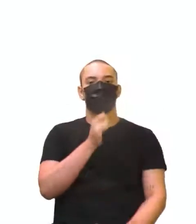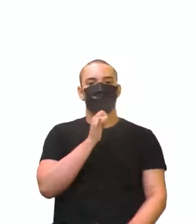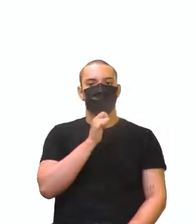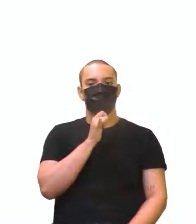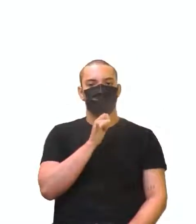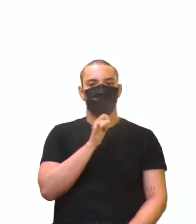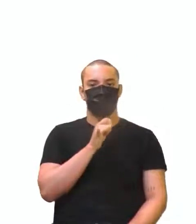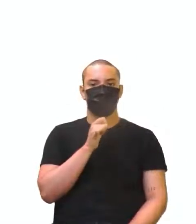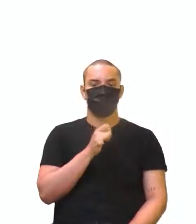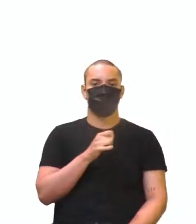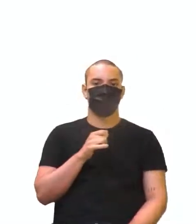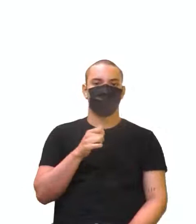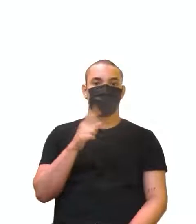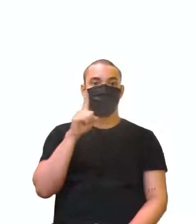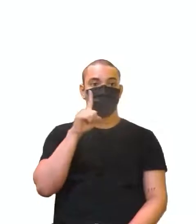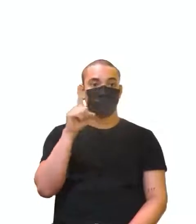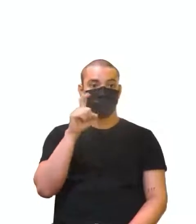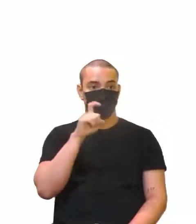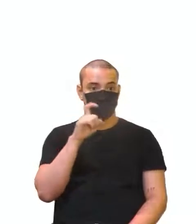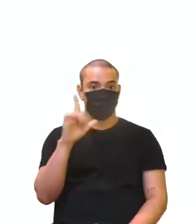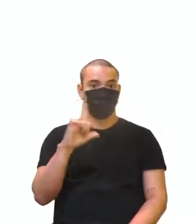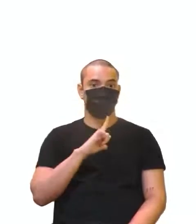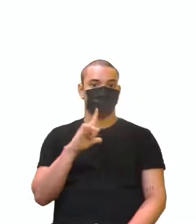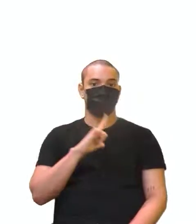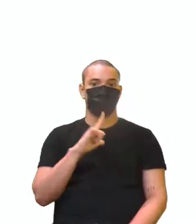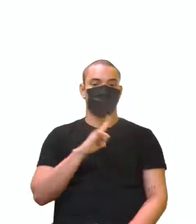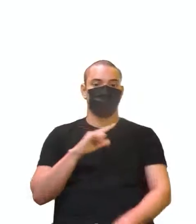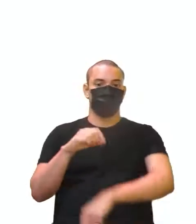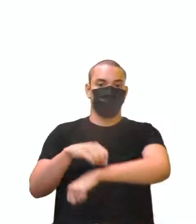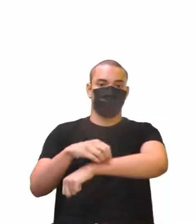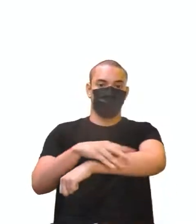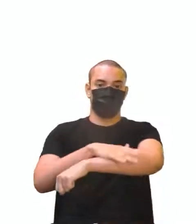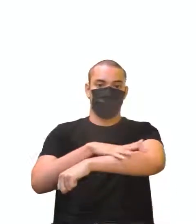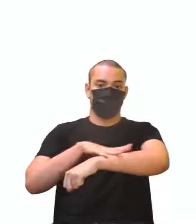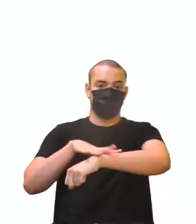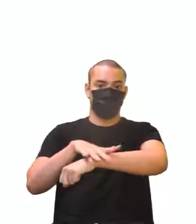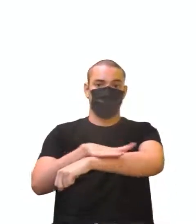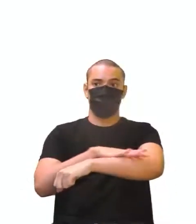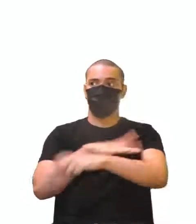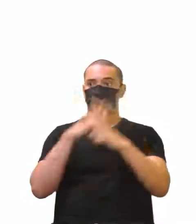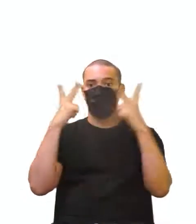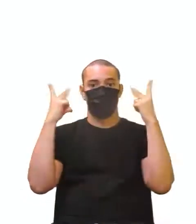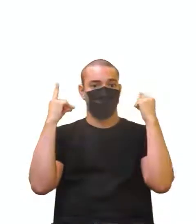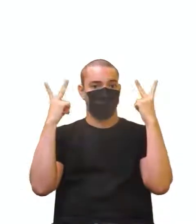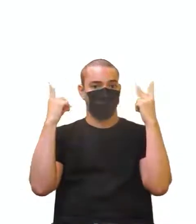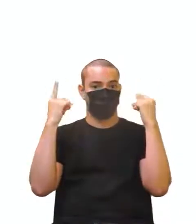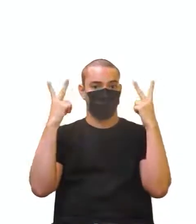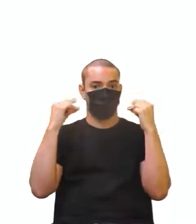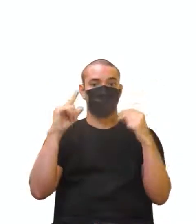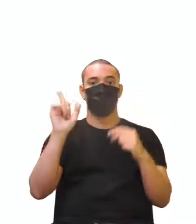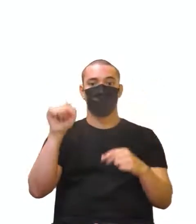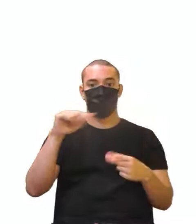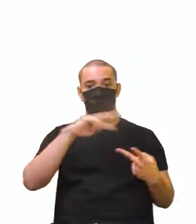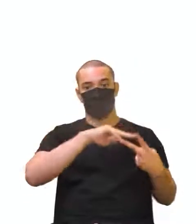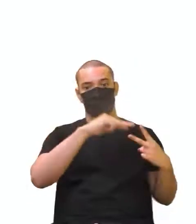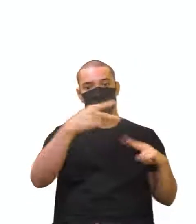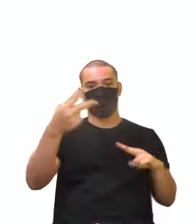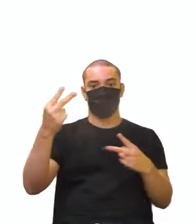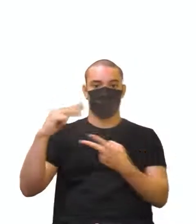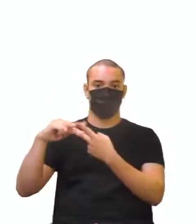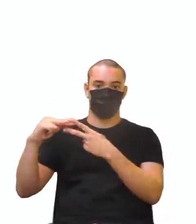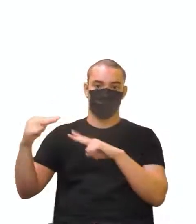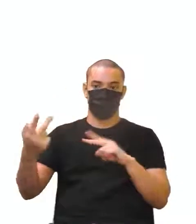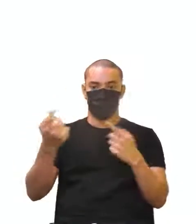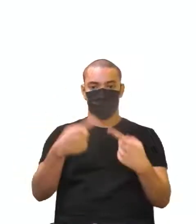aqui. Os pais têm pigmentação normal e são heterozigotos